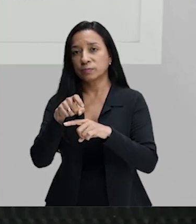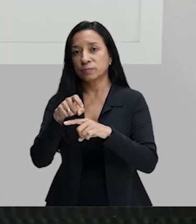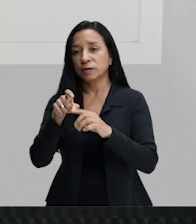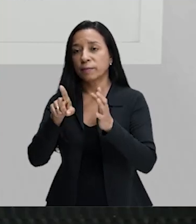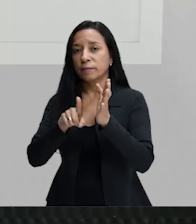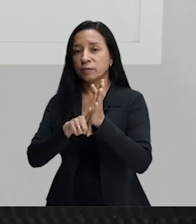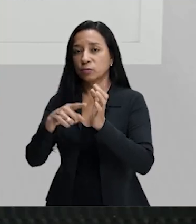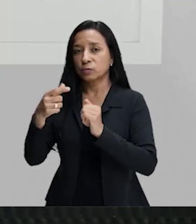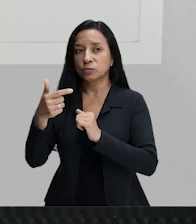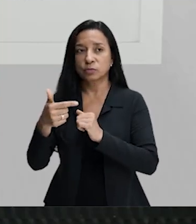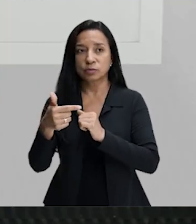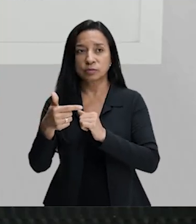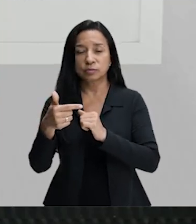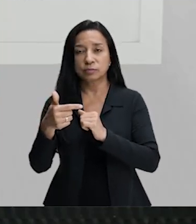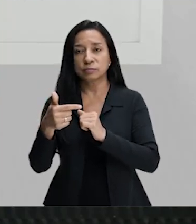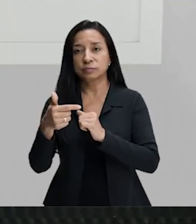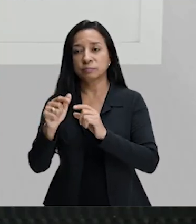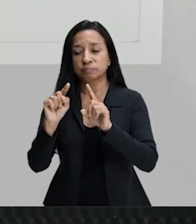menos 2.